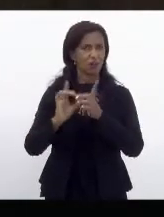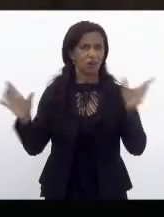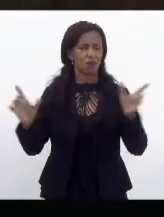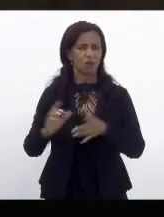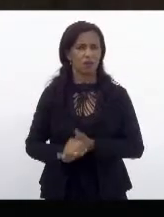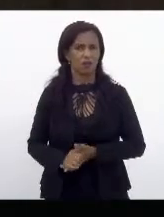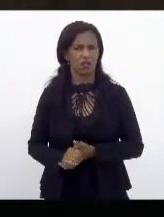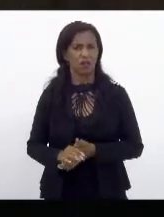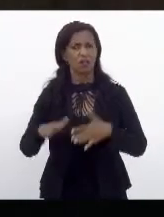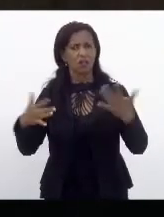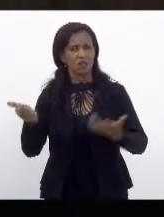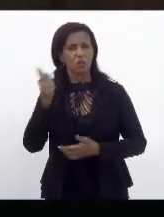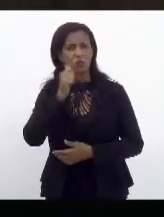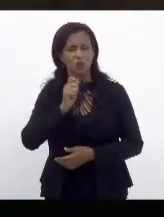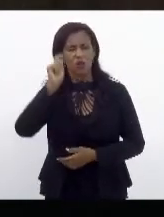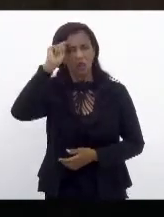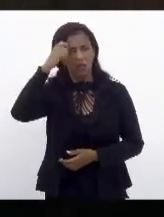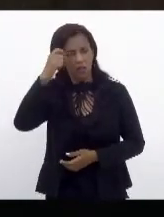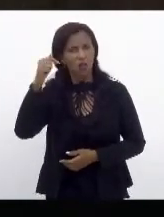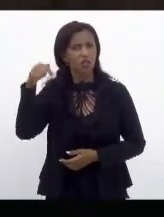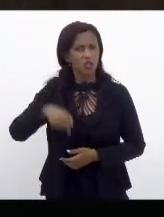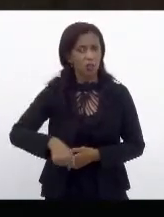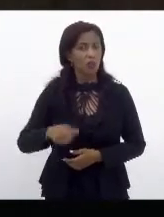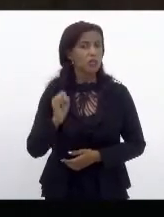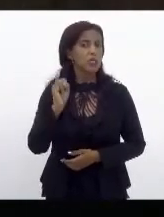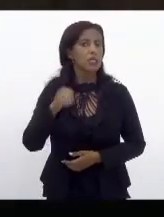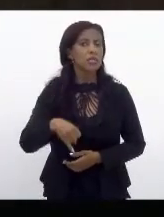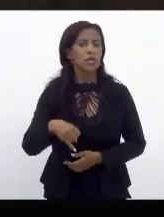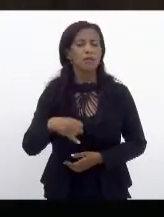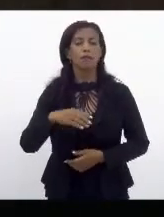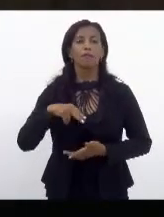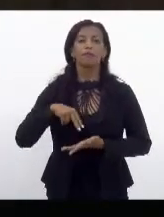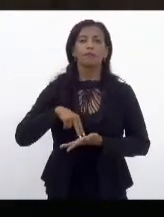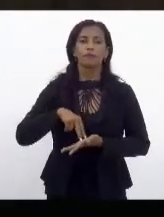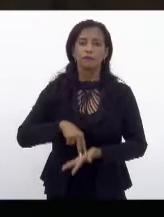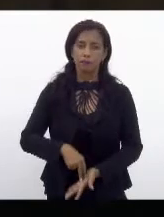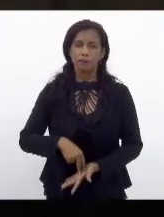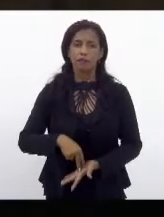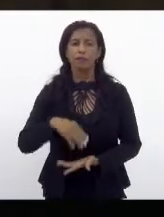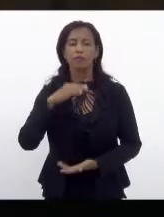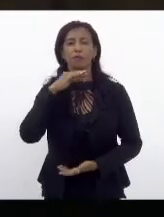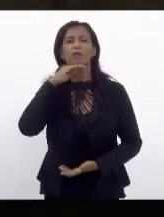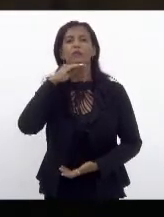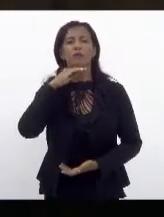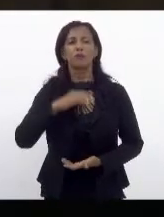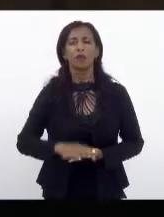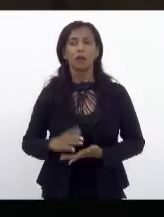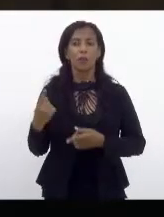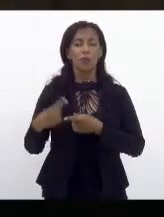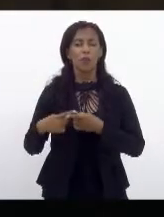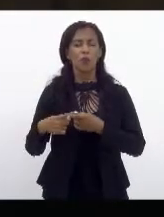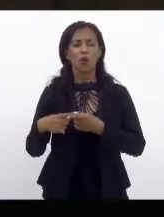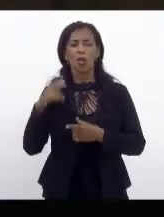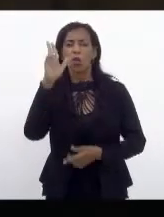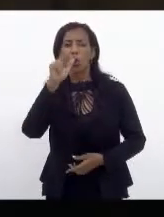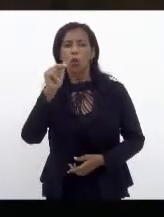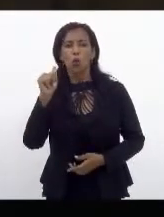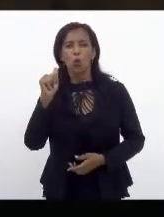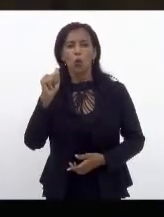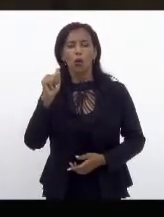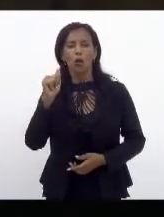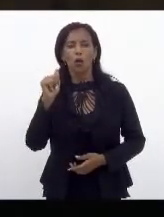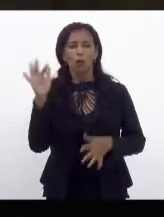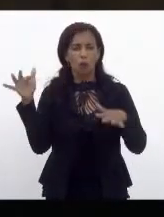democracia. São mulheres negras que estão aqui, sim, de nariz em pé e de cabeça erguida, porque não baixaremos a nossa